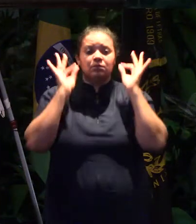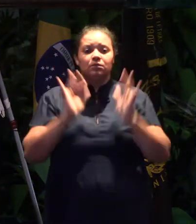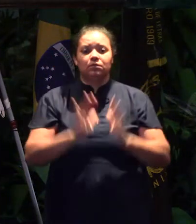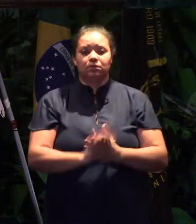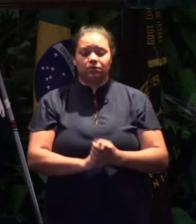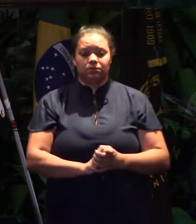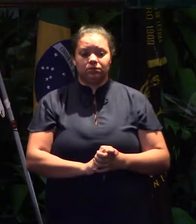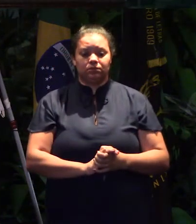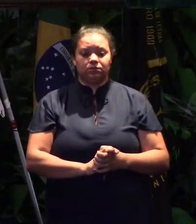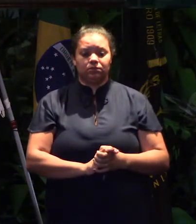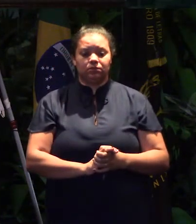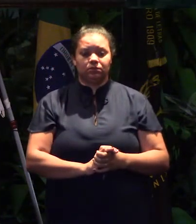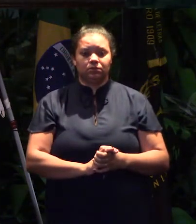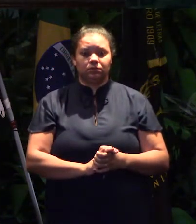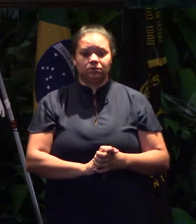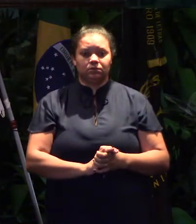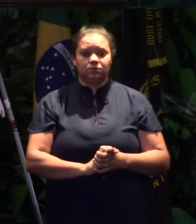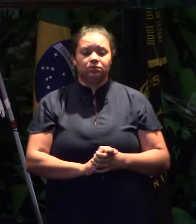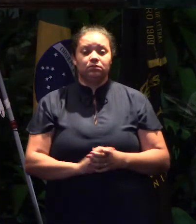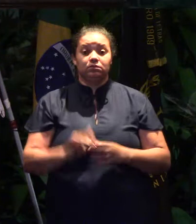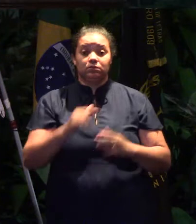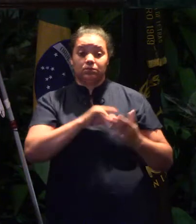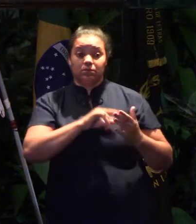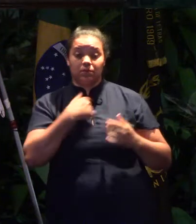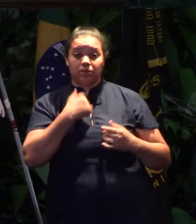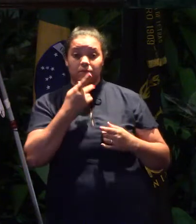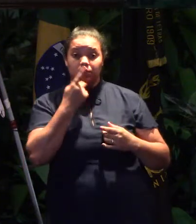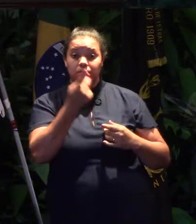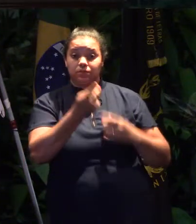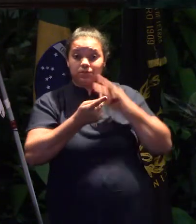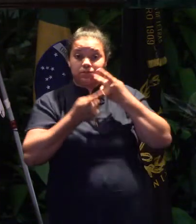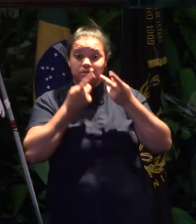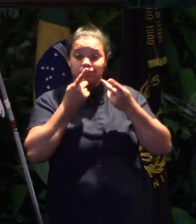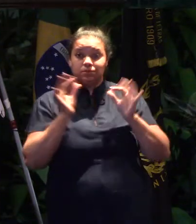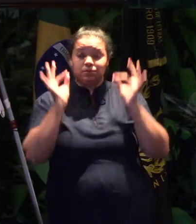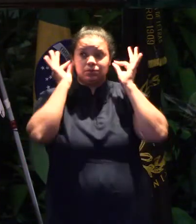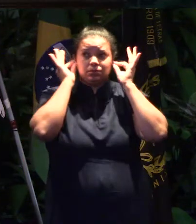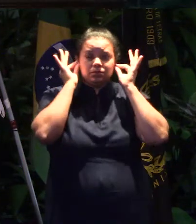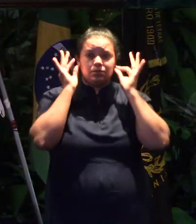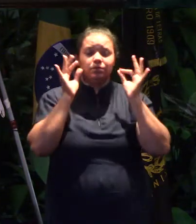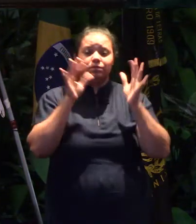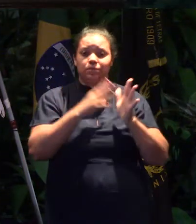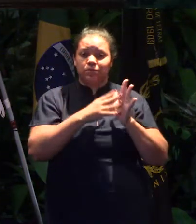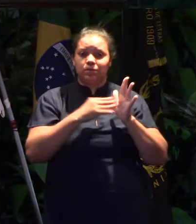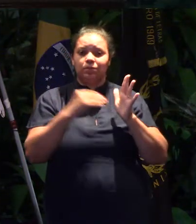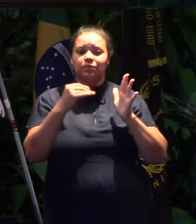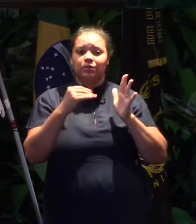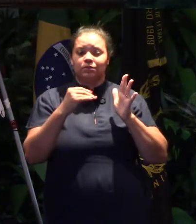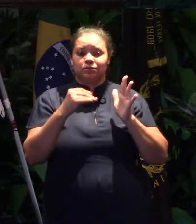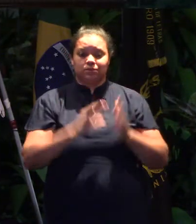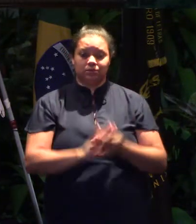de certa forma, vou repetindo algumas partes, outras nem tanto, repetidas, mas num pequeno delay aqui e